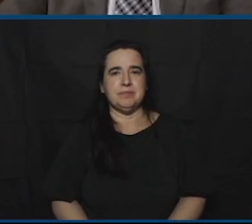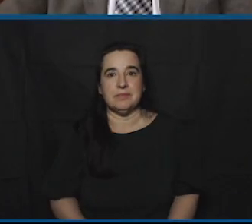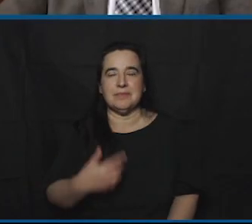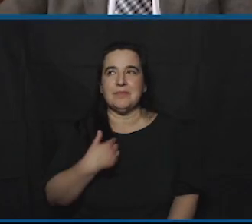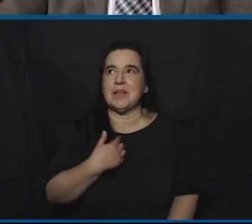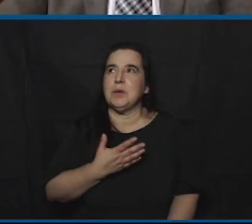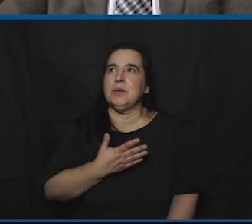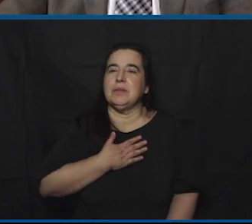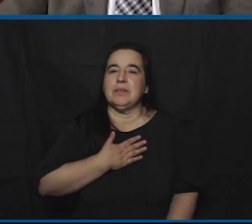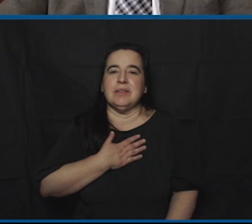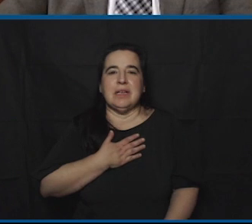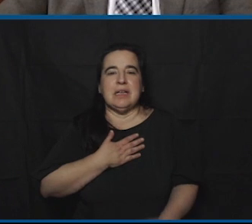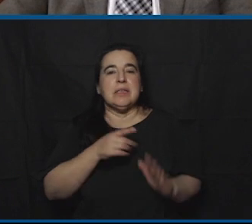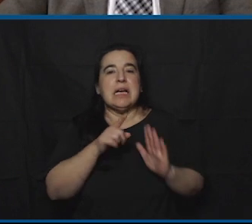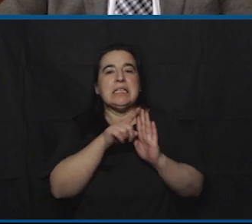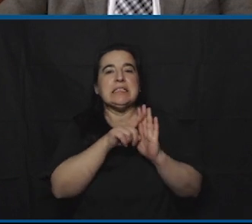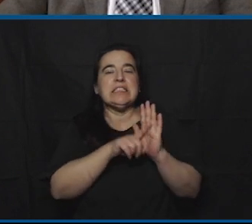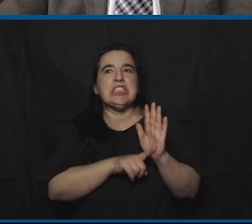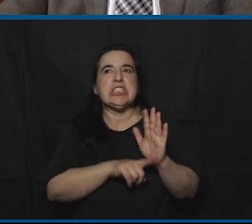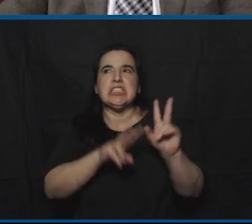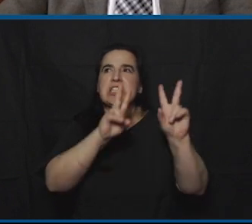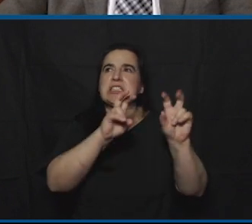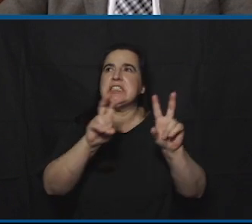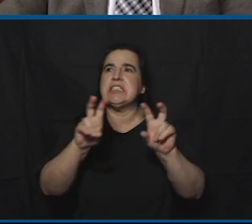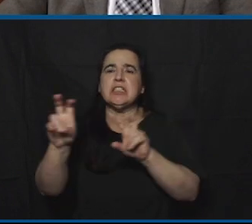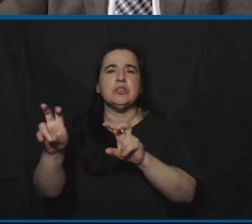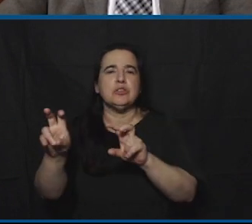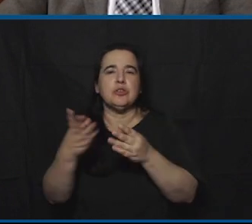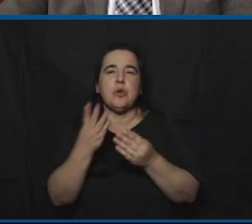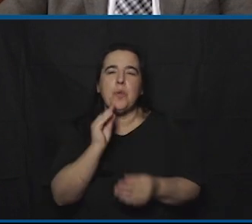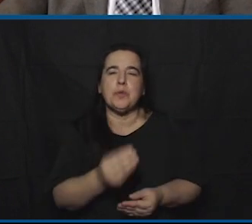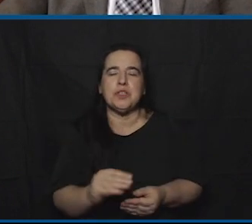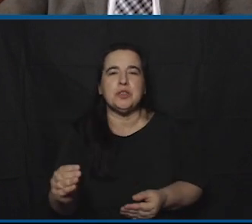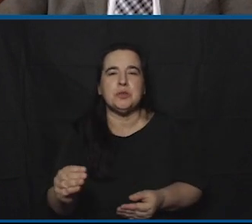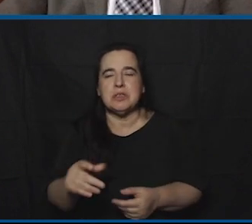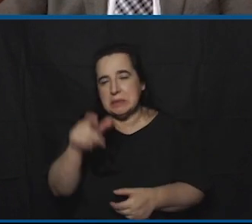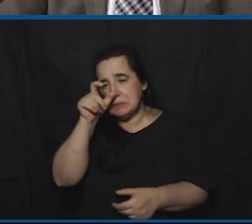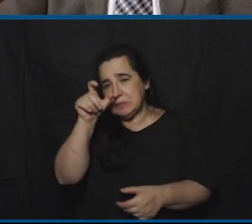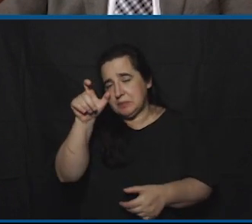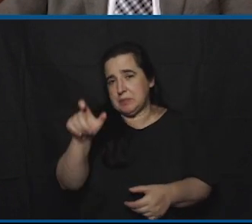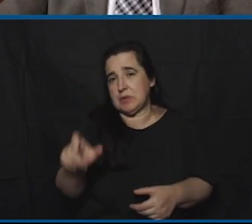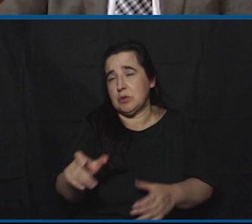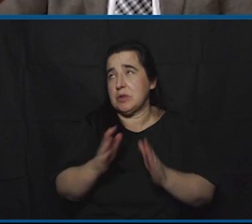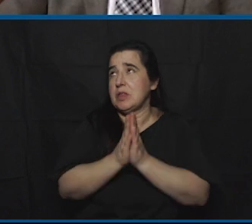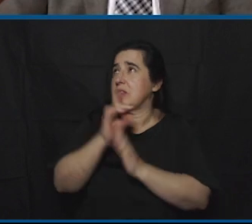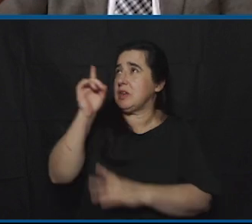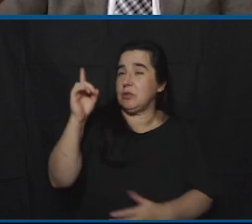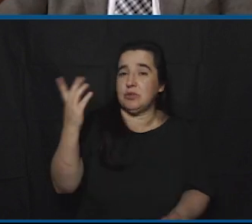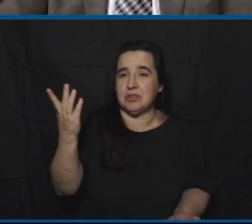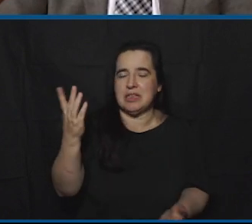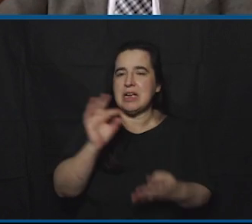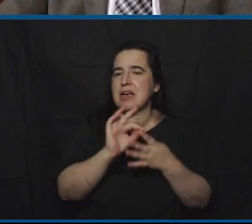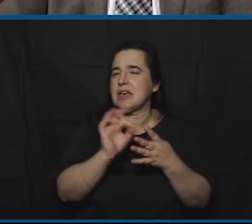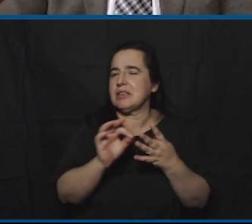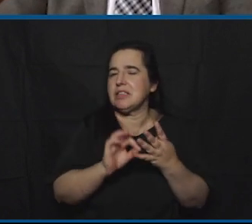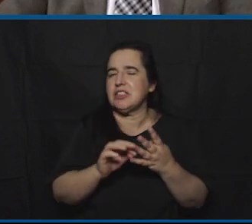Eu detenho-me nesta listagem de títulos deste menino e deste ser divino. Ele tem